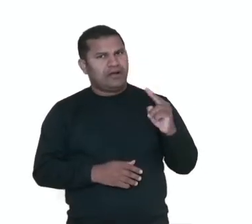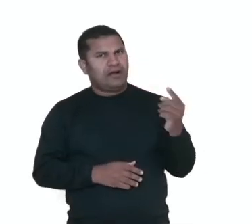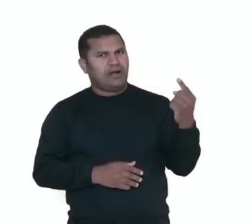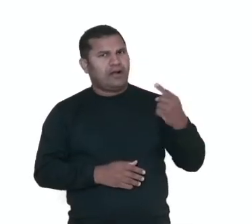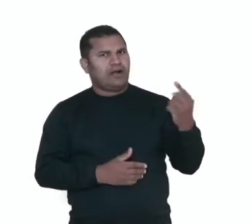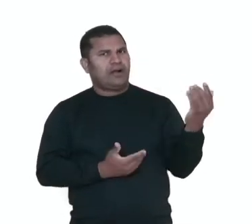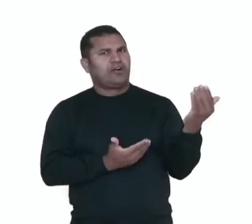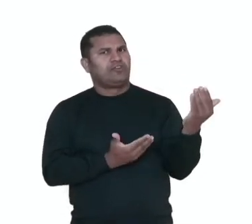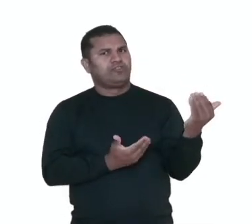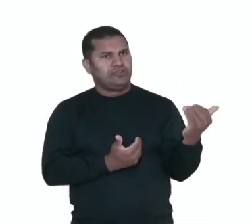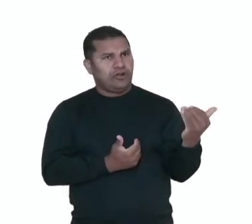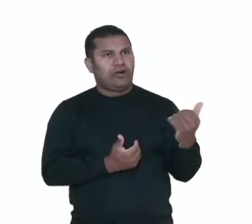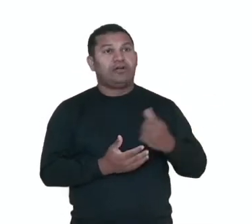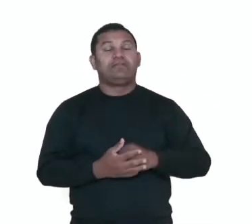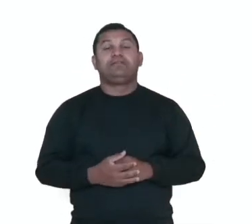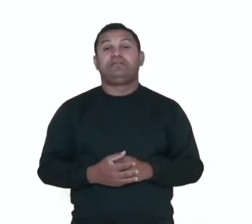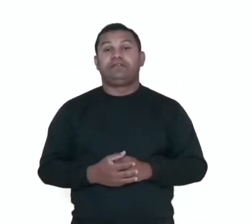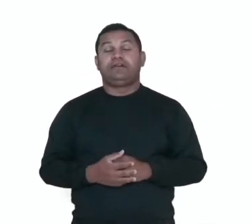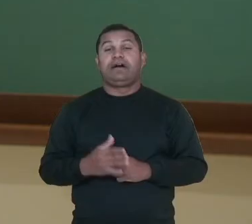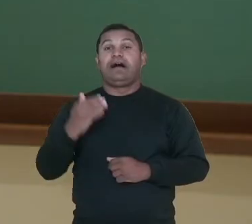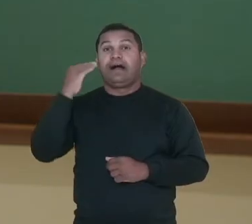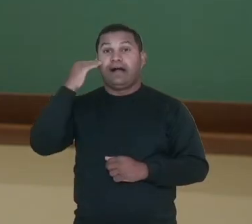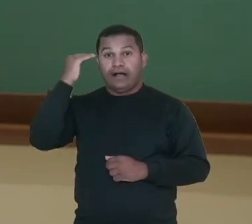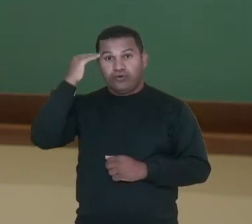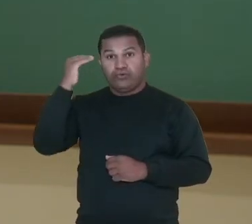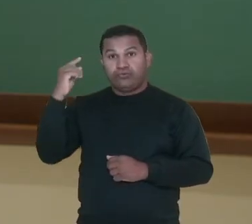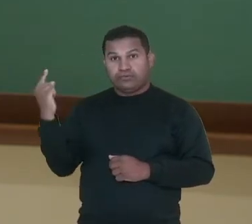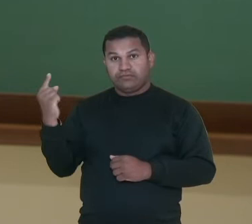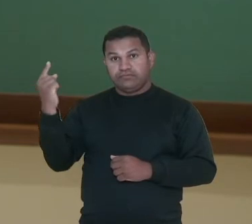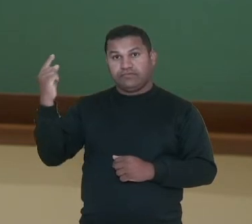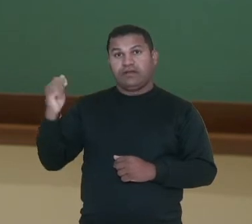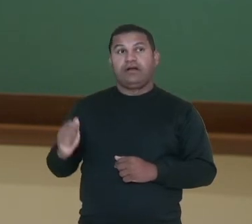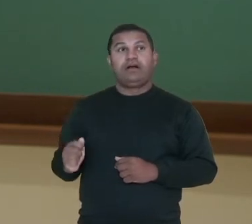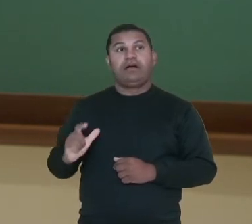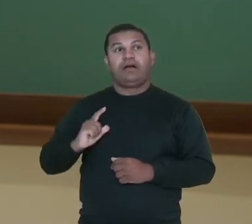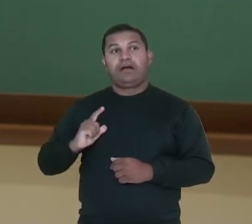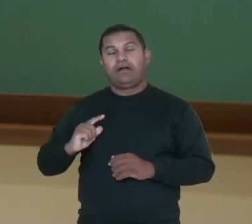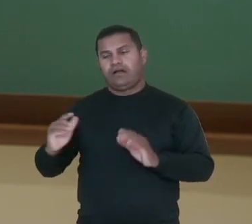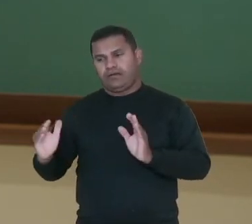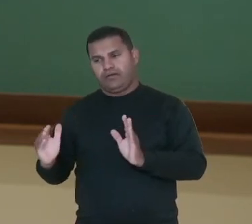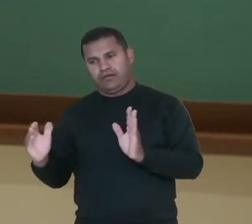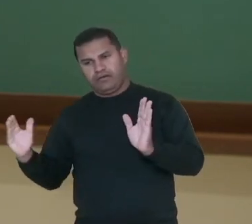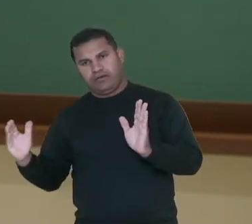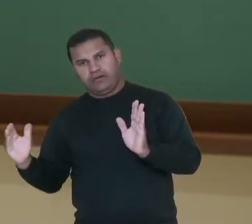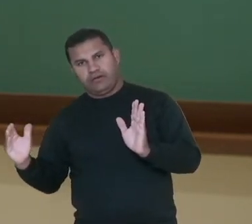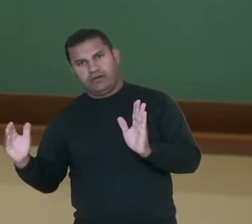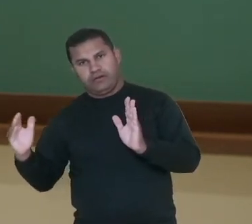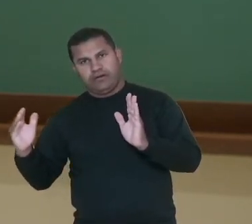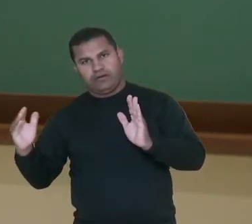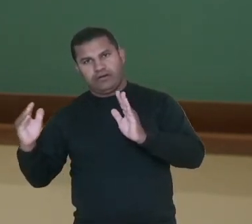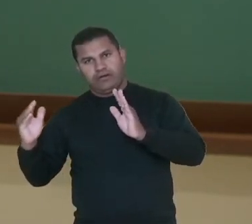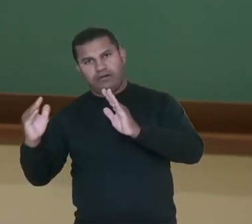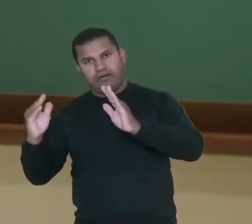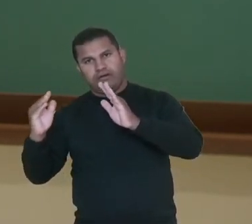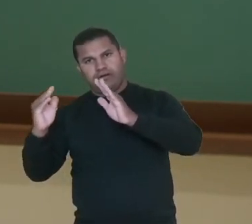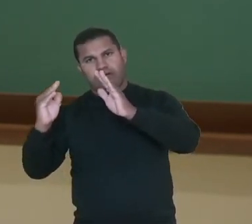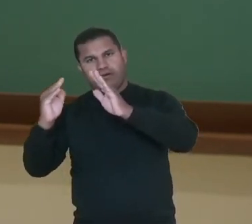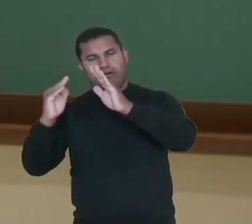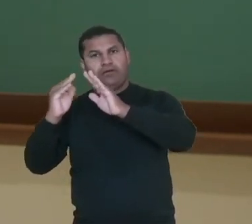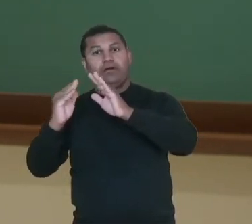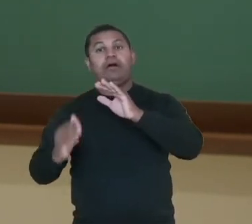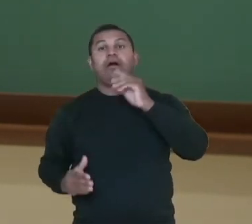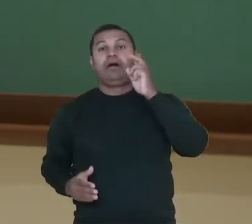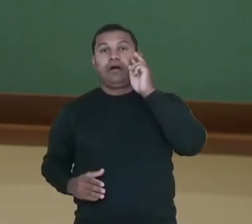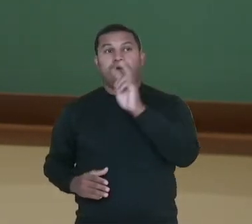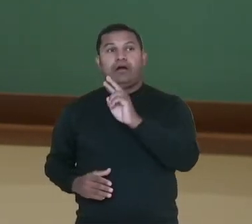ok? Adulta é um corpo um pouquinho mais largo na metade, é o corpo dela, e um pouquinho mais largo também